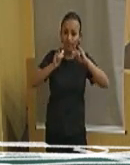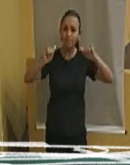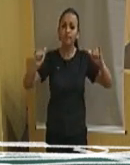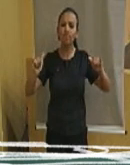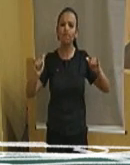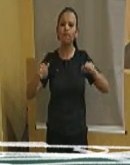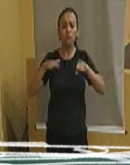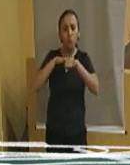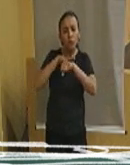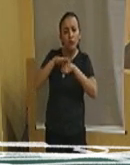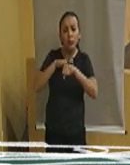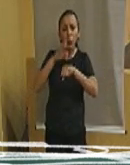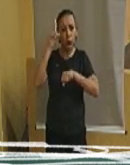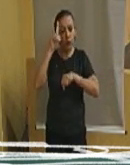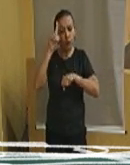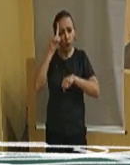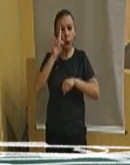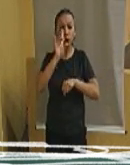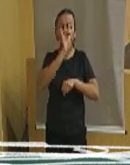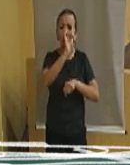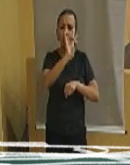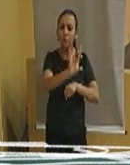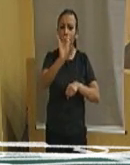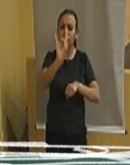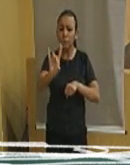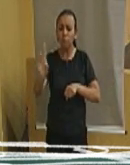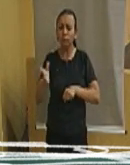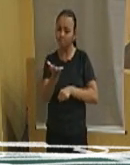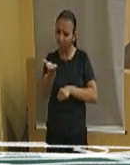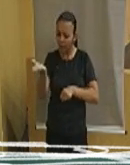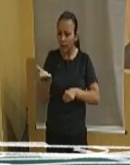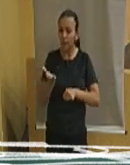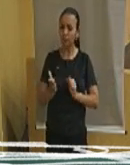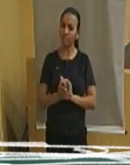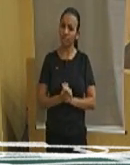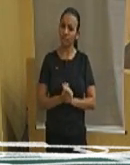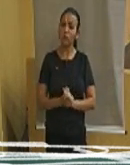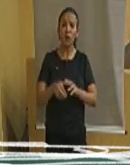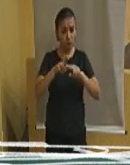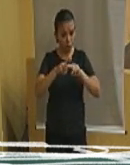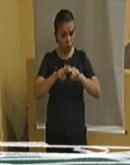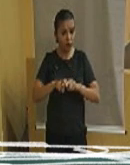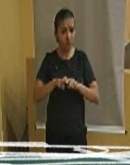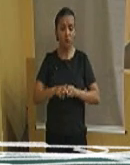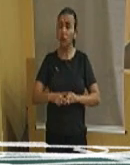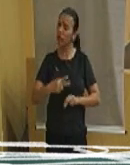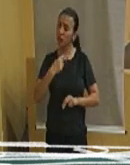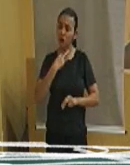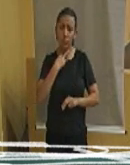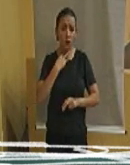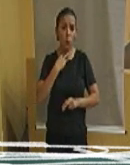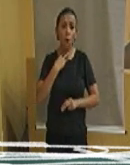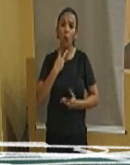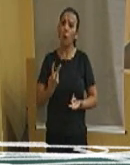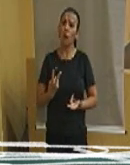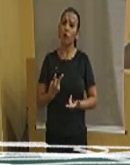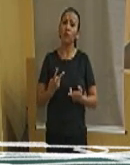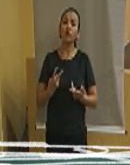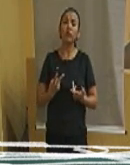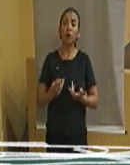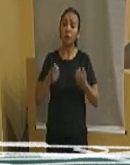aprender diariamente com vocês, com cada um de vocês. E por isso, não poderia abrir mão desse espaço para